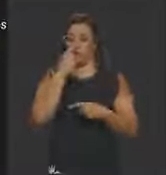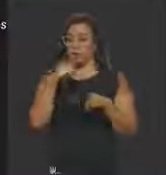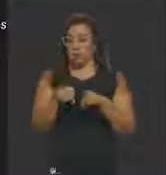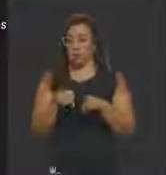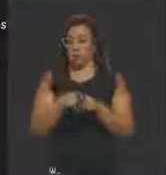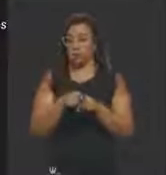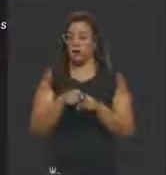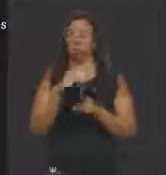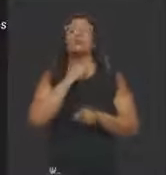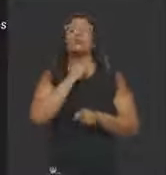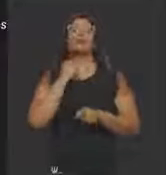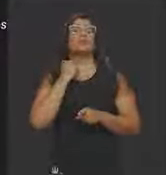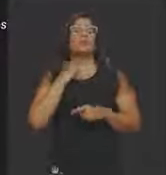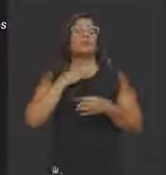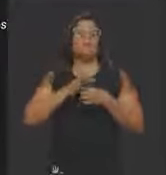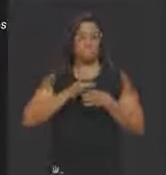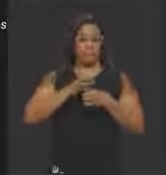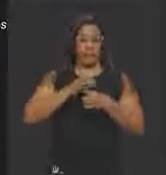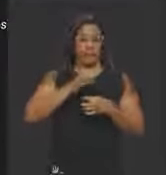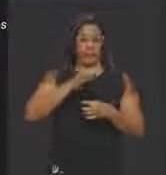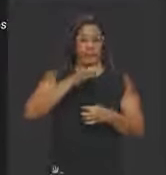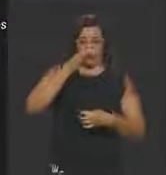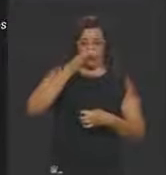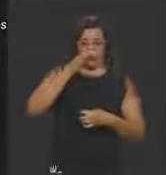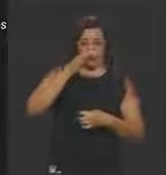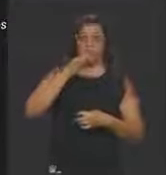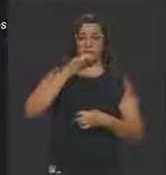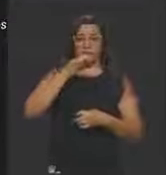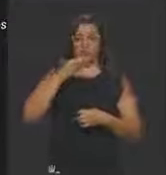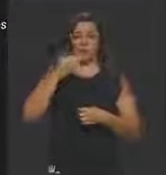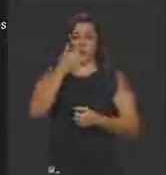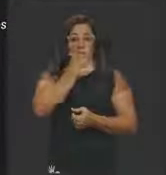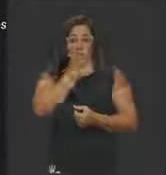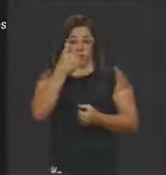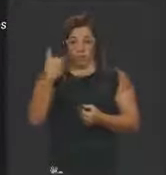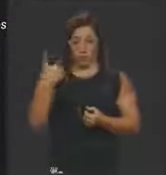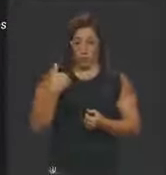faringe, traqueia, laringe, pulmão,